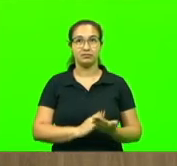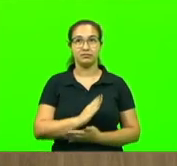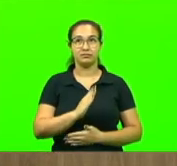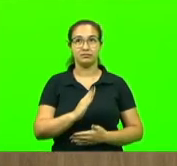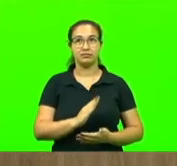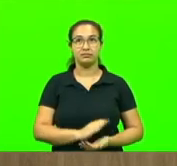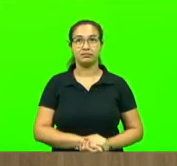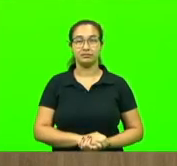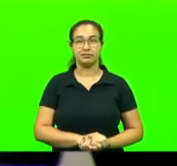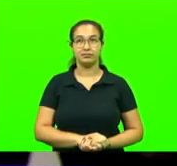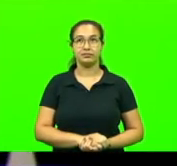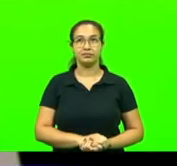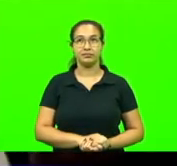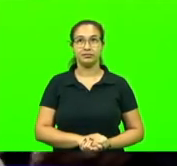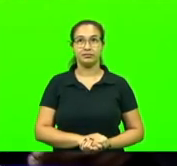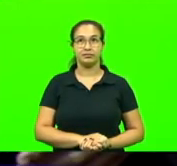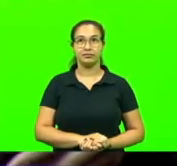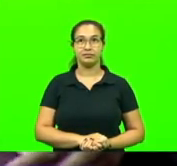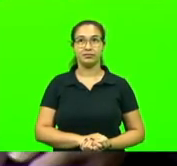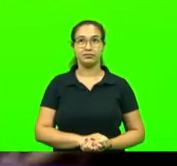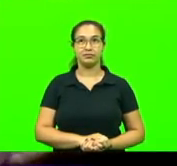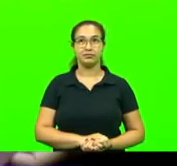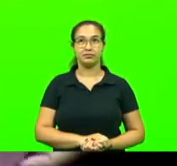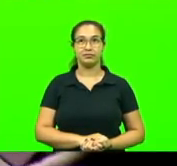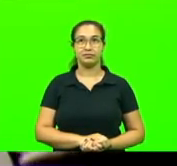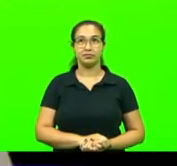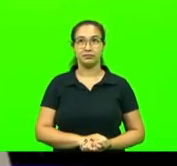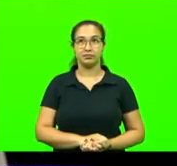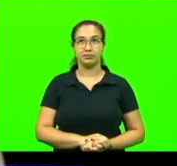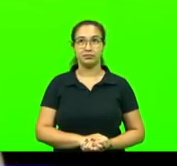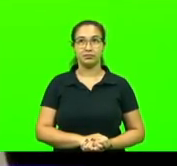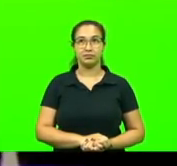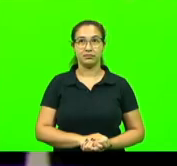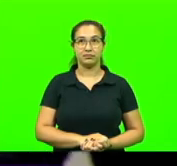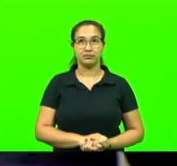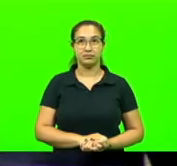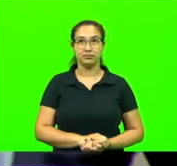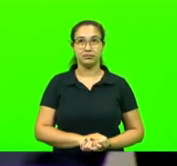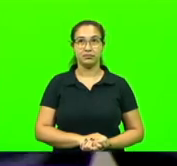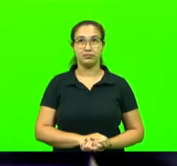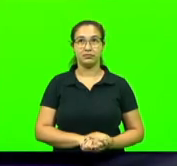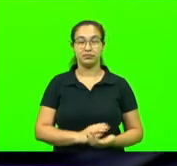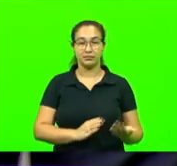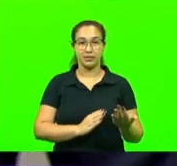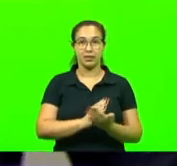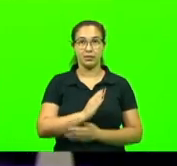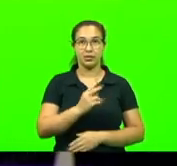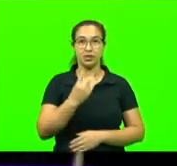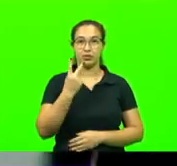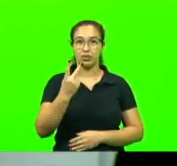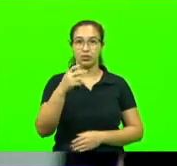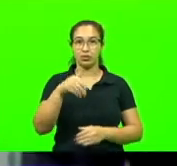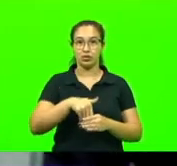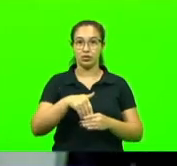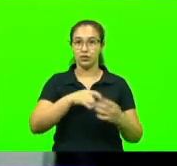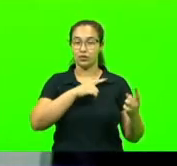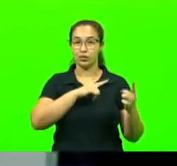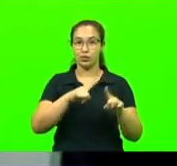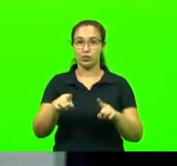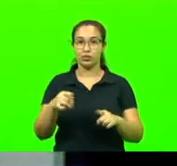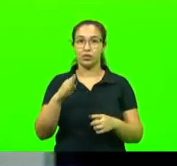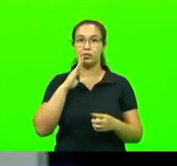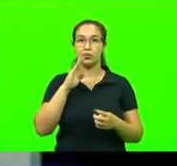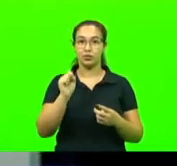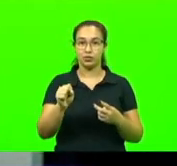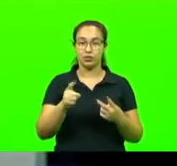Aprovado. Presidente. Com dois votos contrários, desculpe. Deputado Bruno e